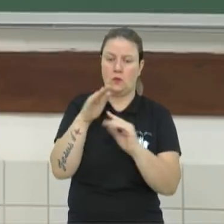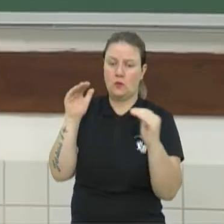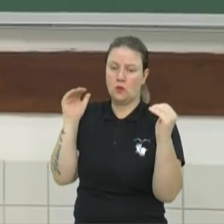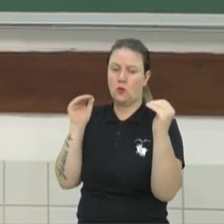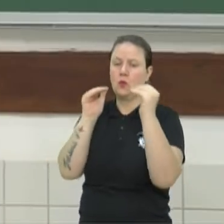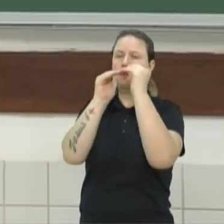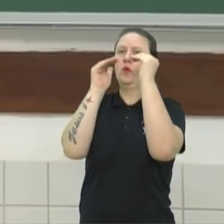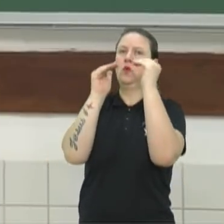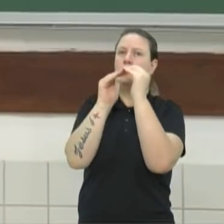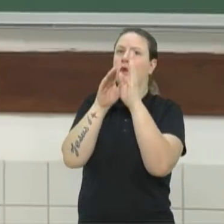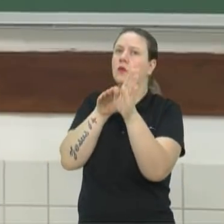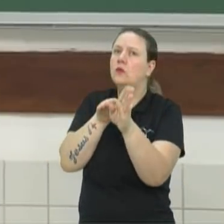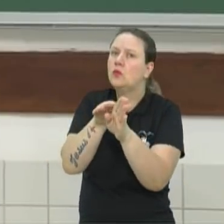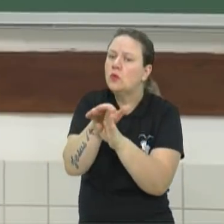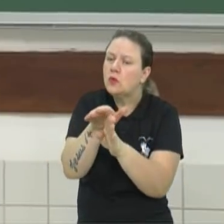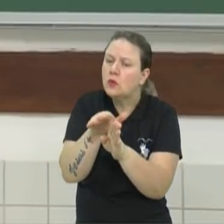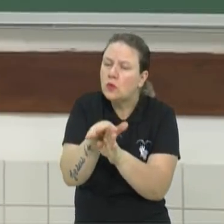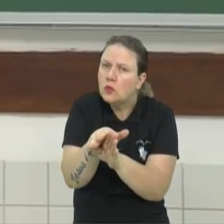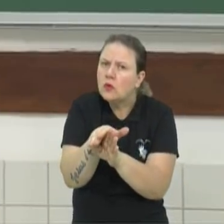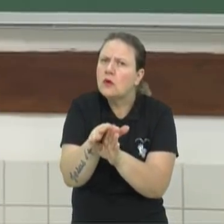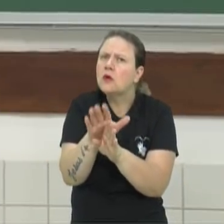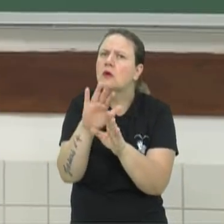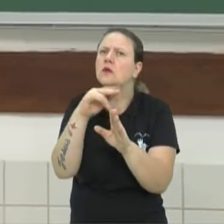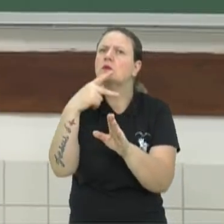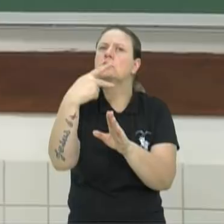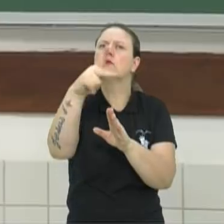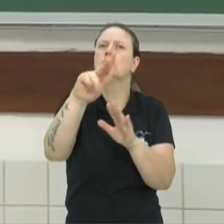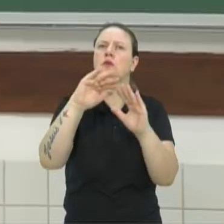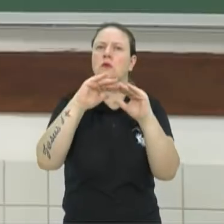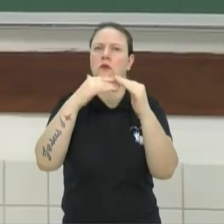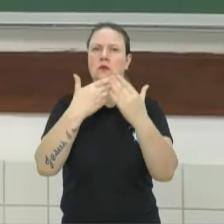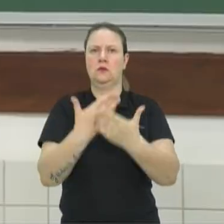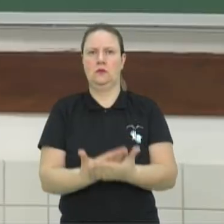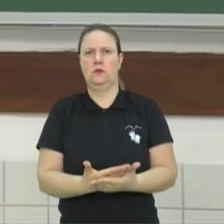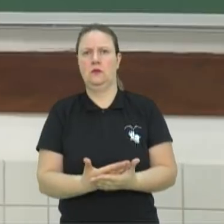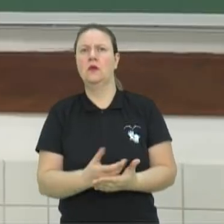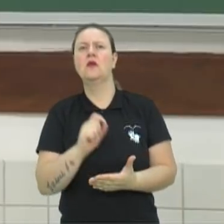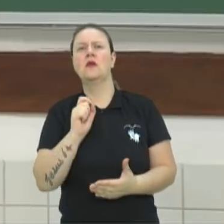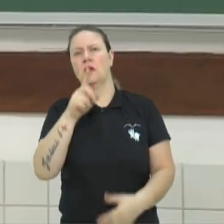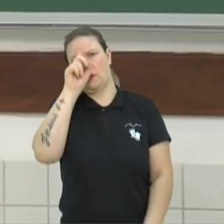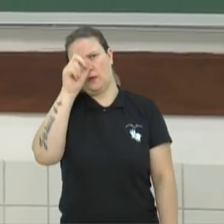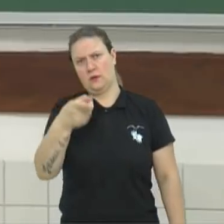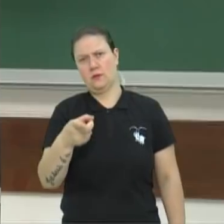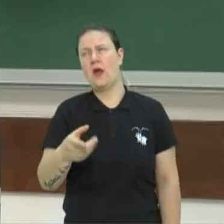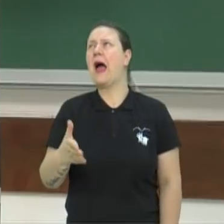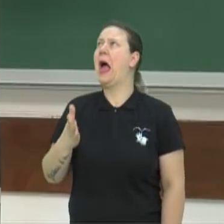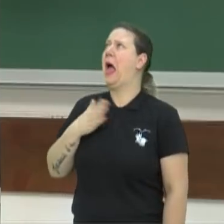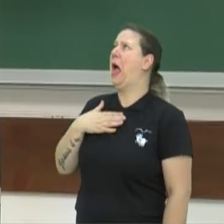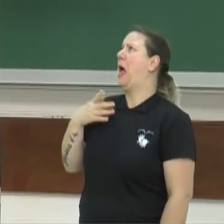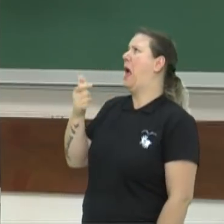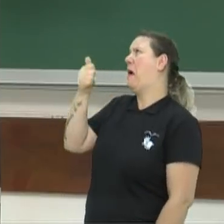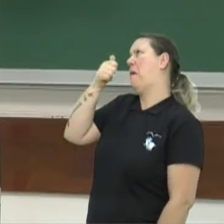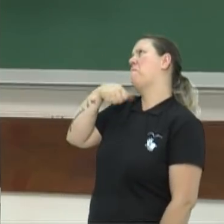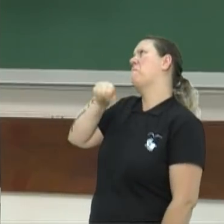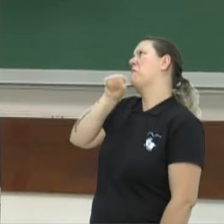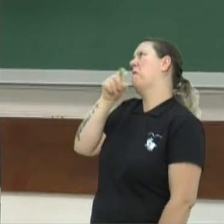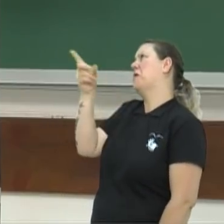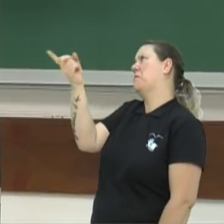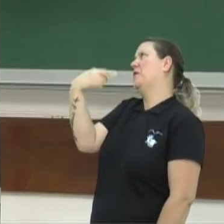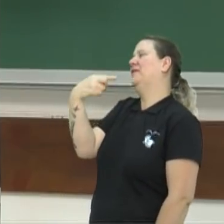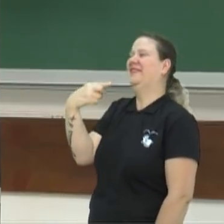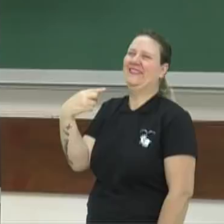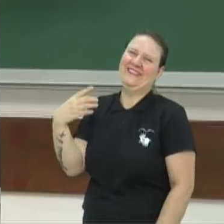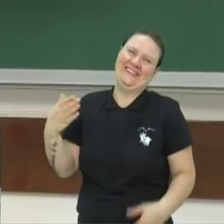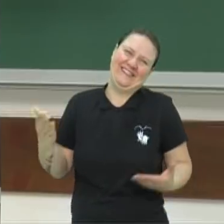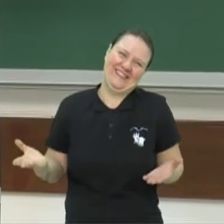a orientação da sua escola. O que que isso quer dizer? Quem que mandou você assistir a aula Paraná? Ah, foi minha mãe. Mas também foi a